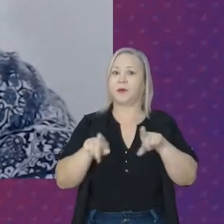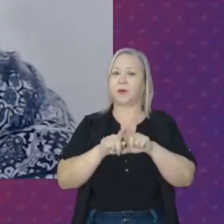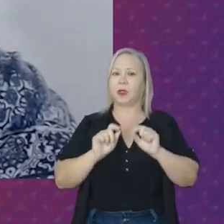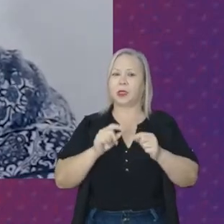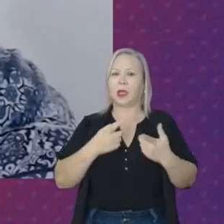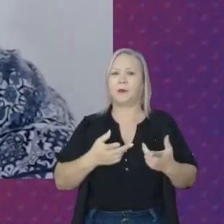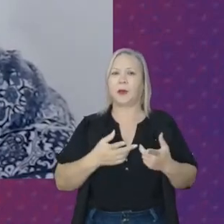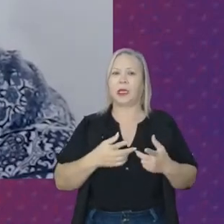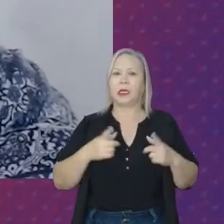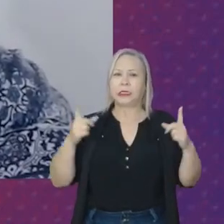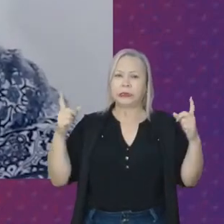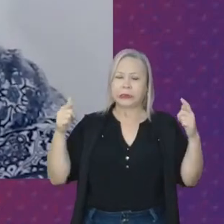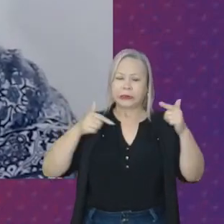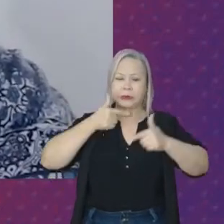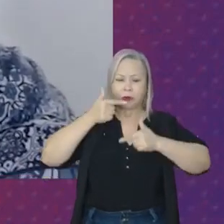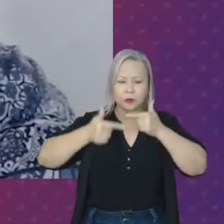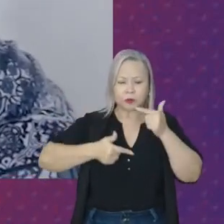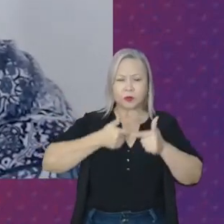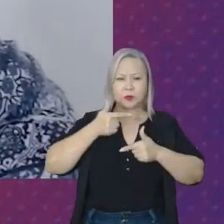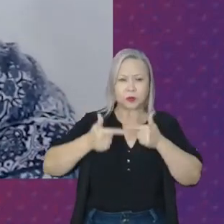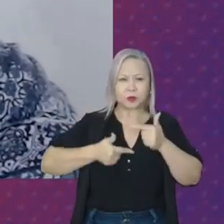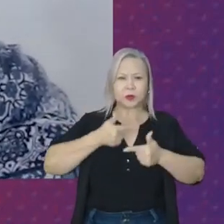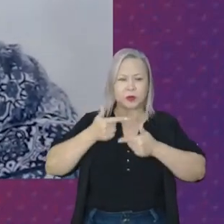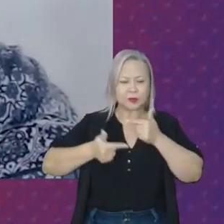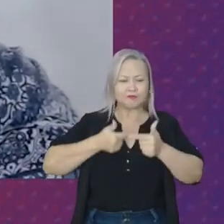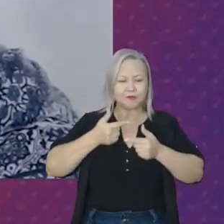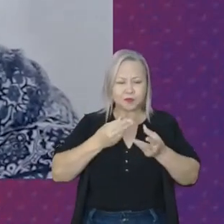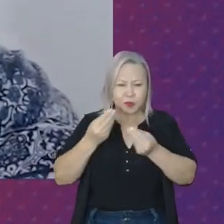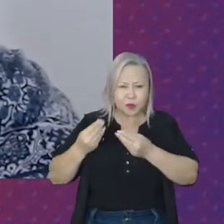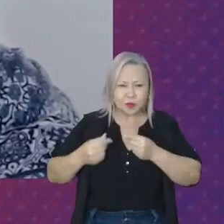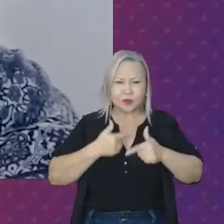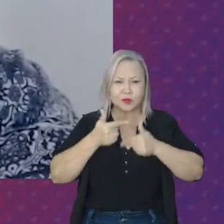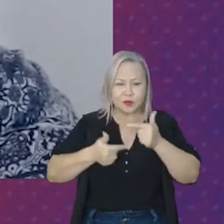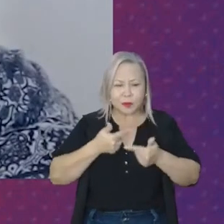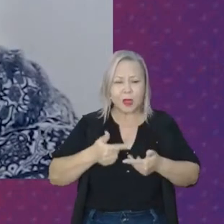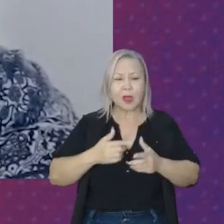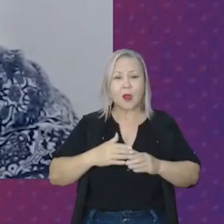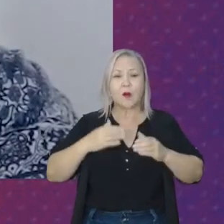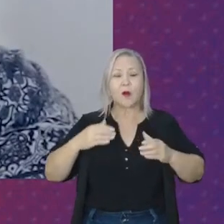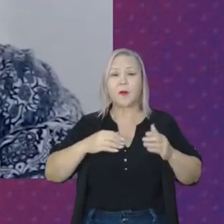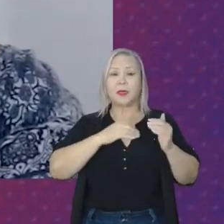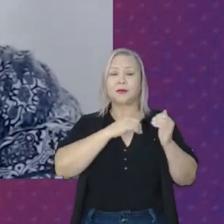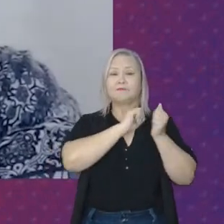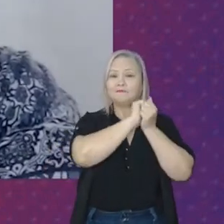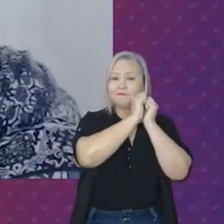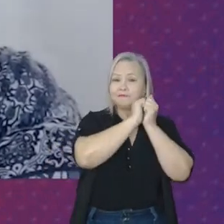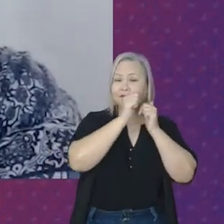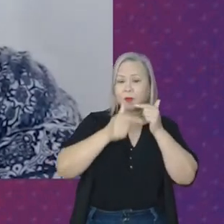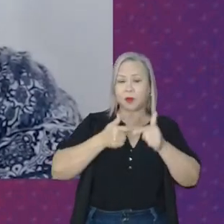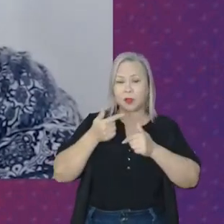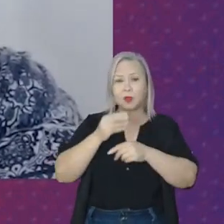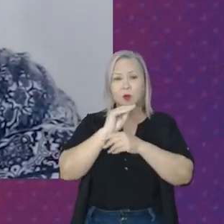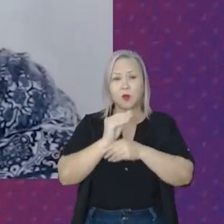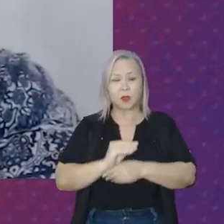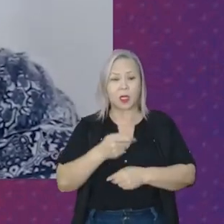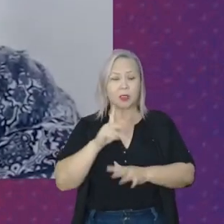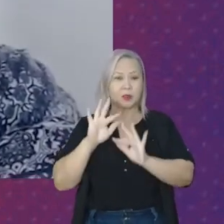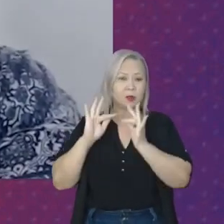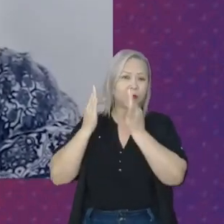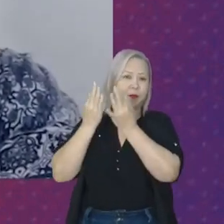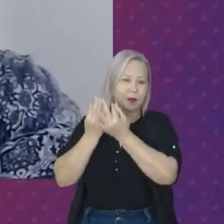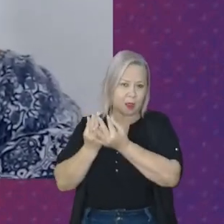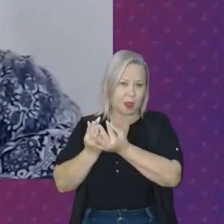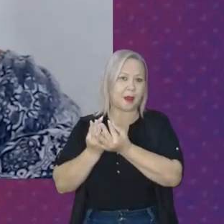mulheres tiveram de trabalho, com o aumento do trabalho doméstico, do aumento do cuidado dos seus